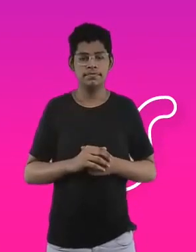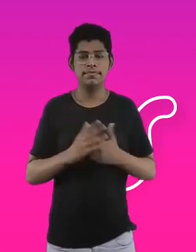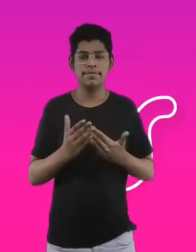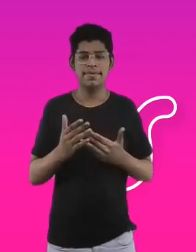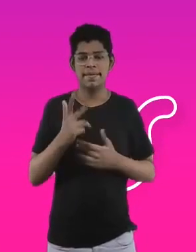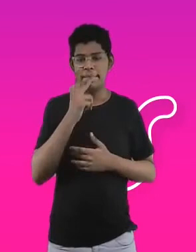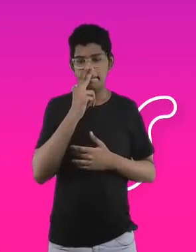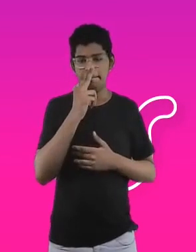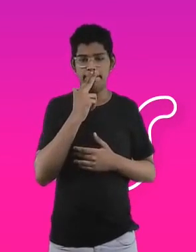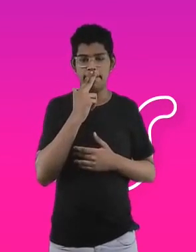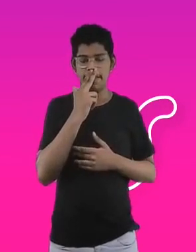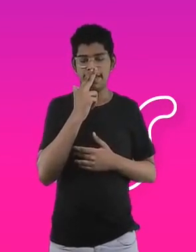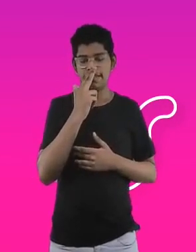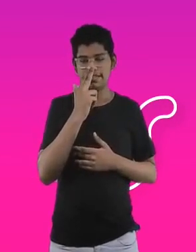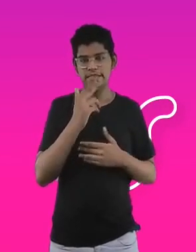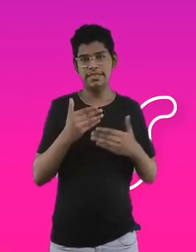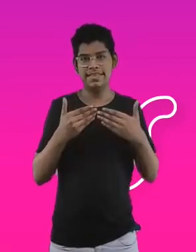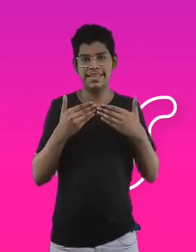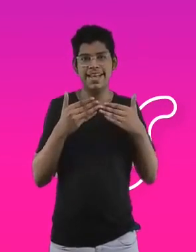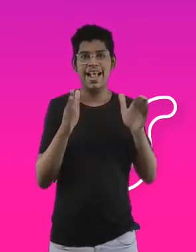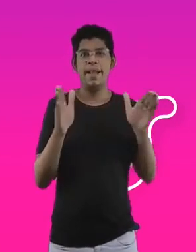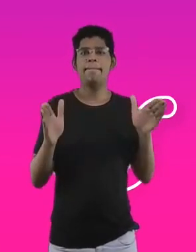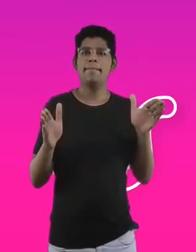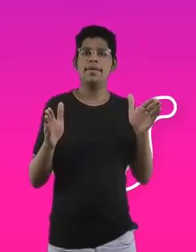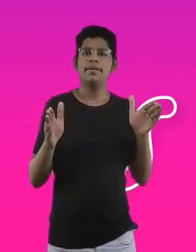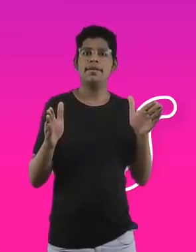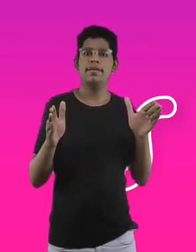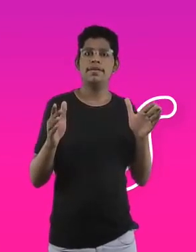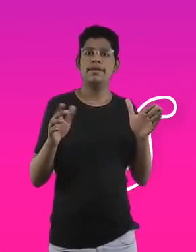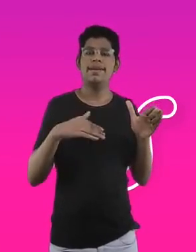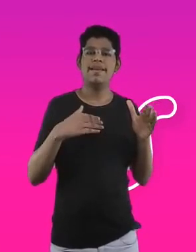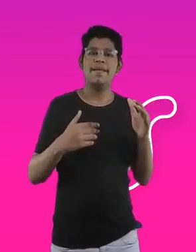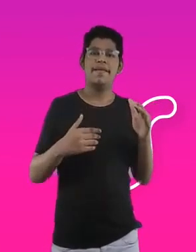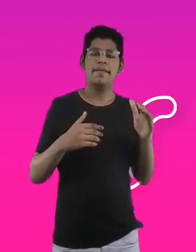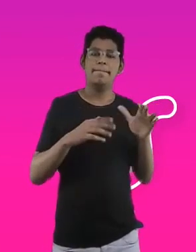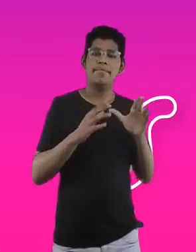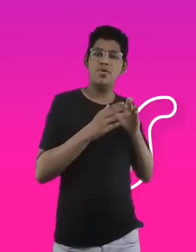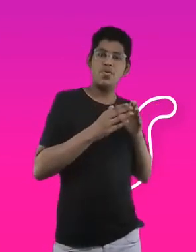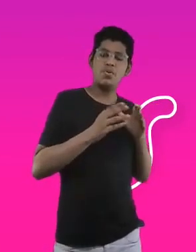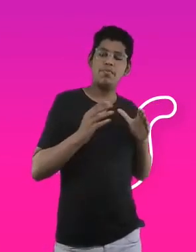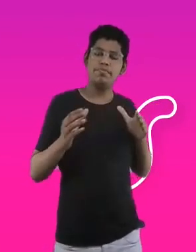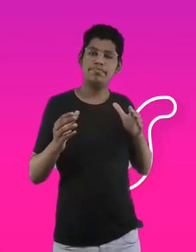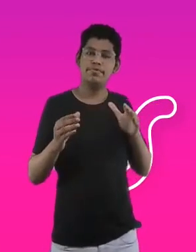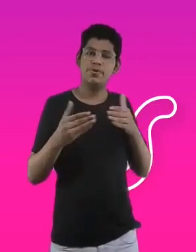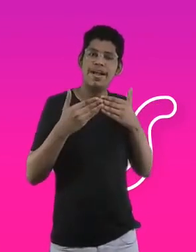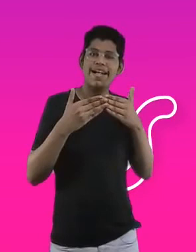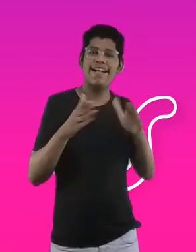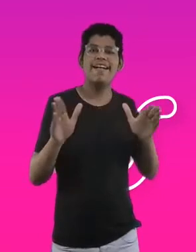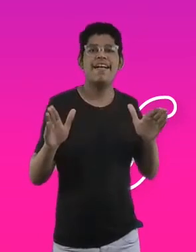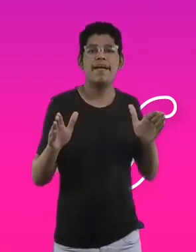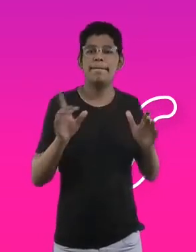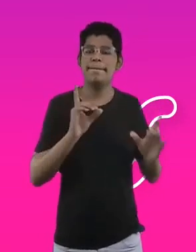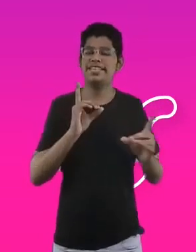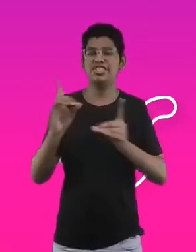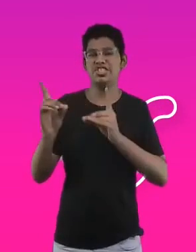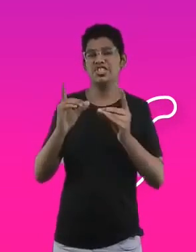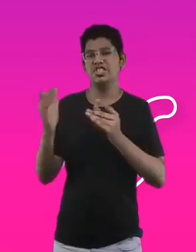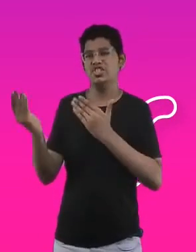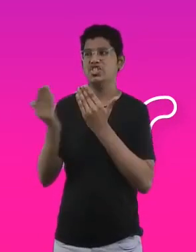nossas potências para que isso possa, né, dialogar com os